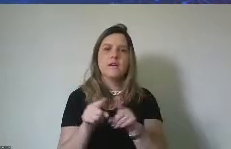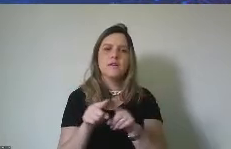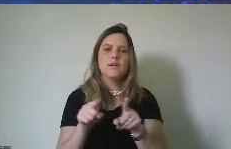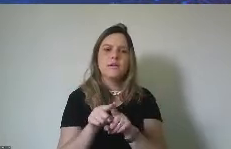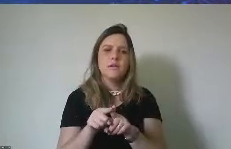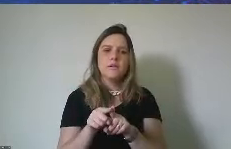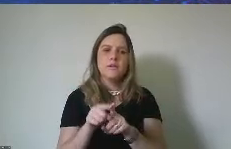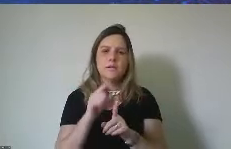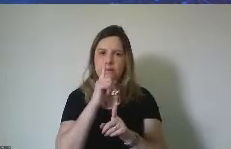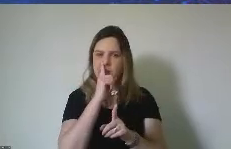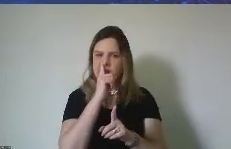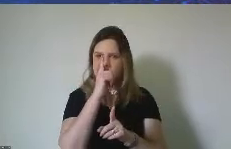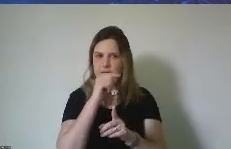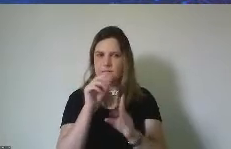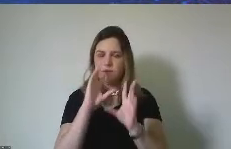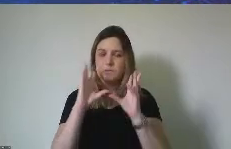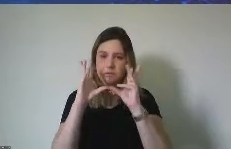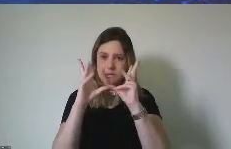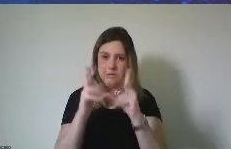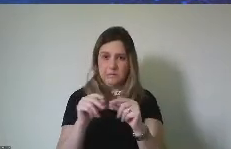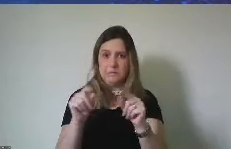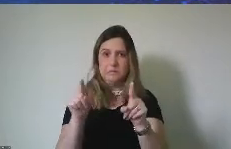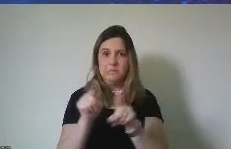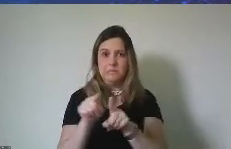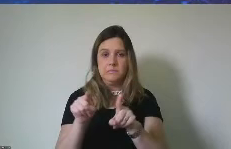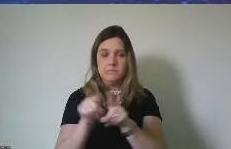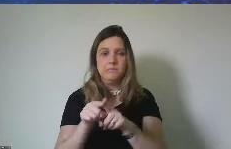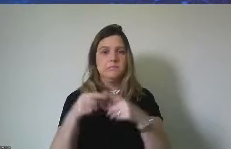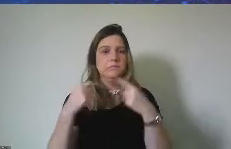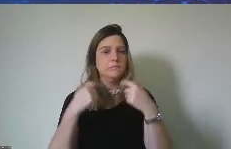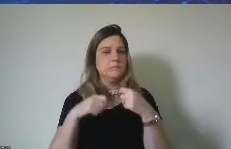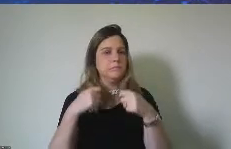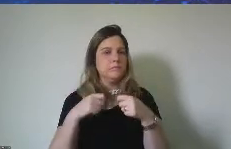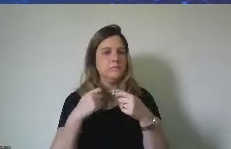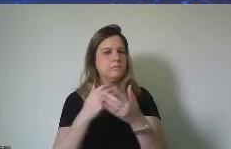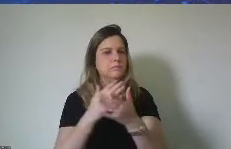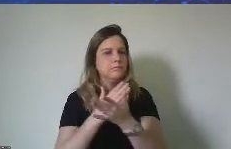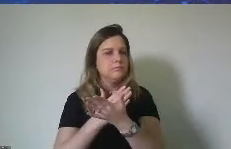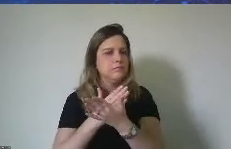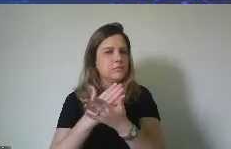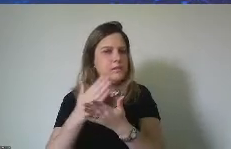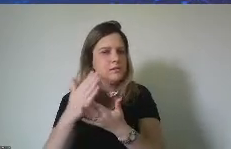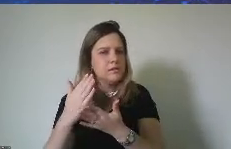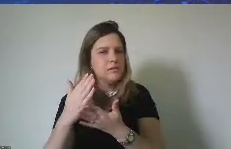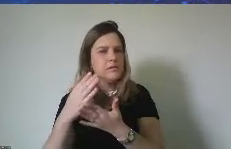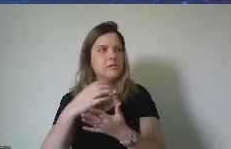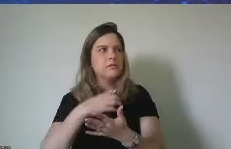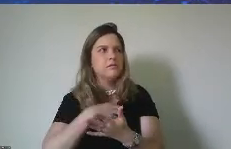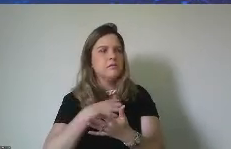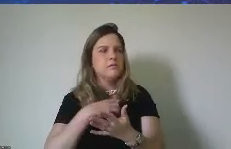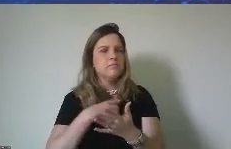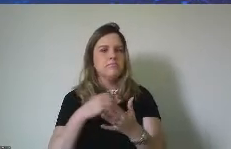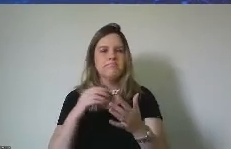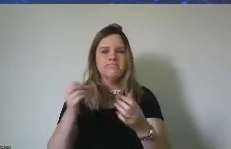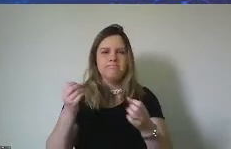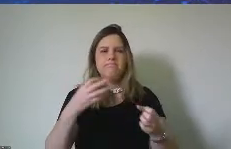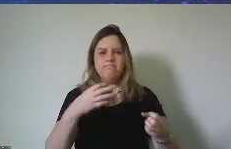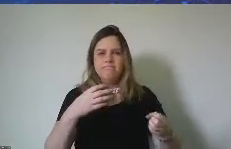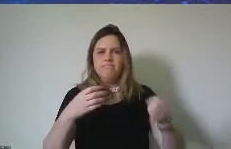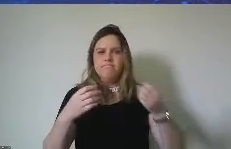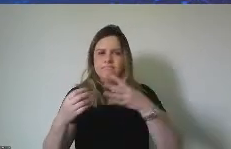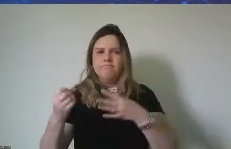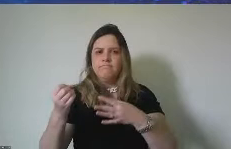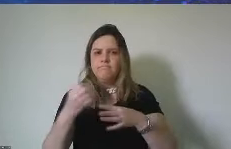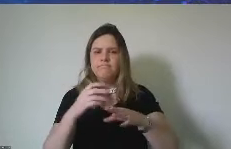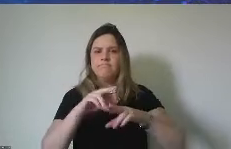que eu acho aqui que todos nós já conhecemos eles estão começando a conversar com drivers novos né drivers